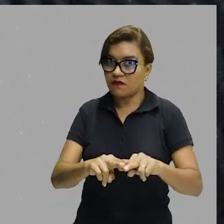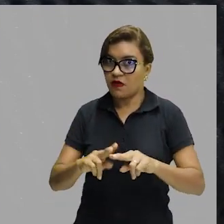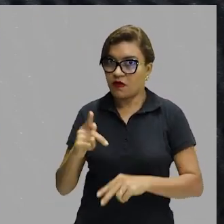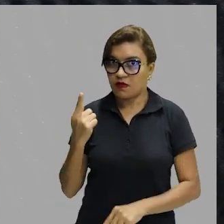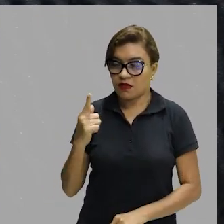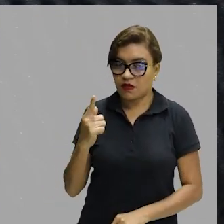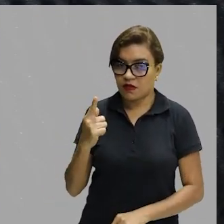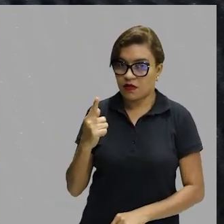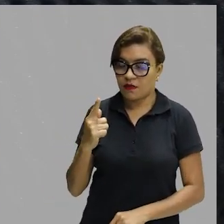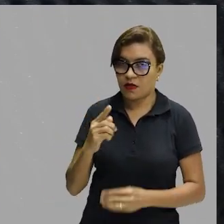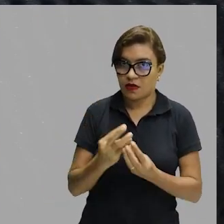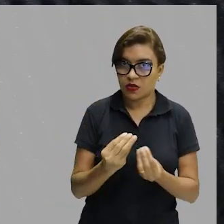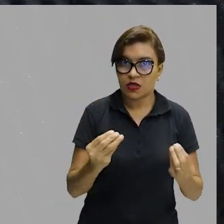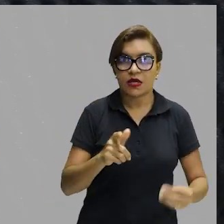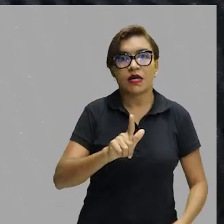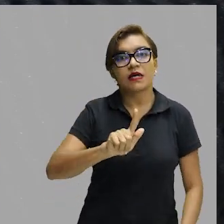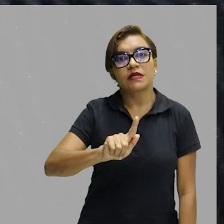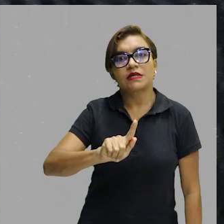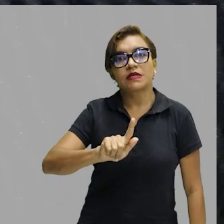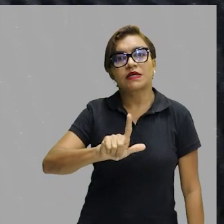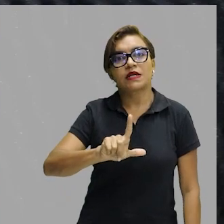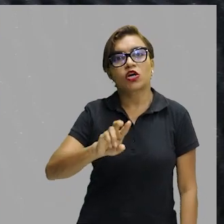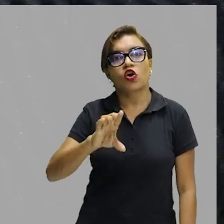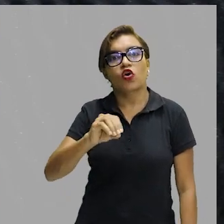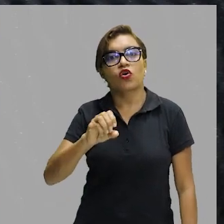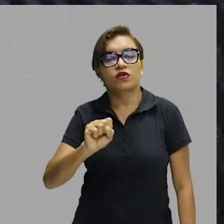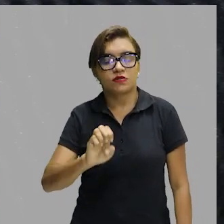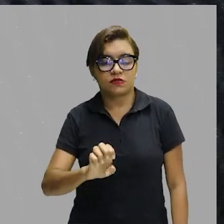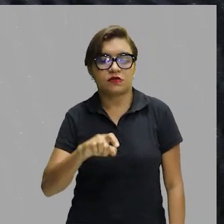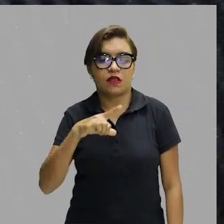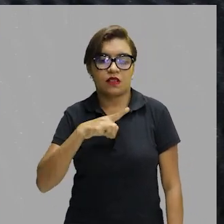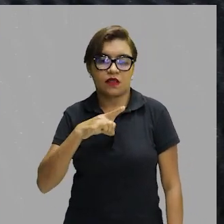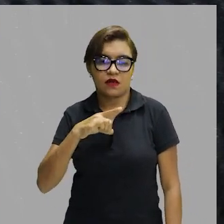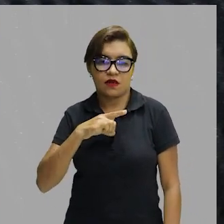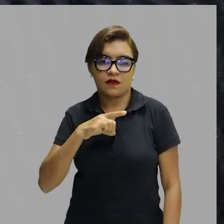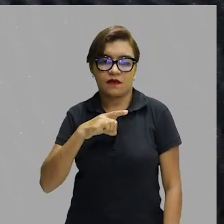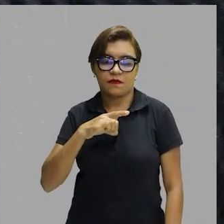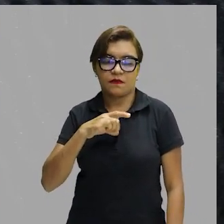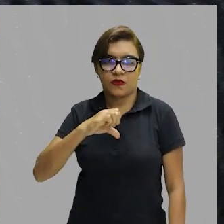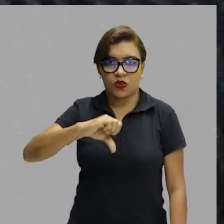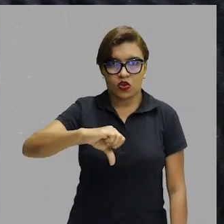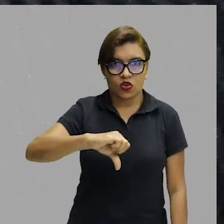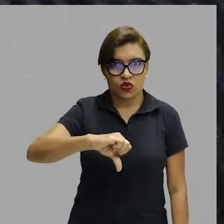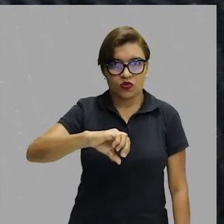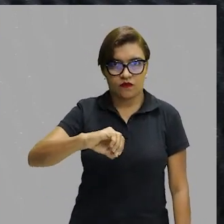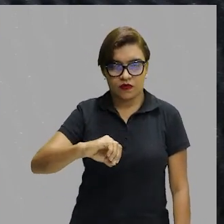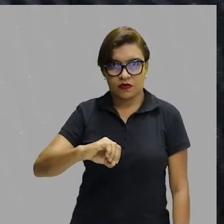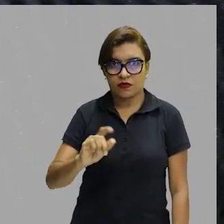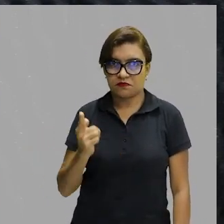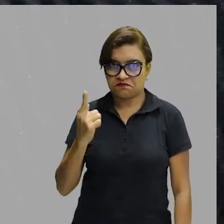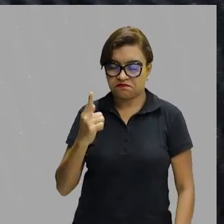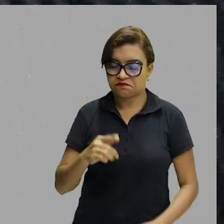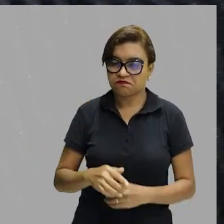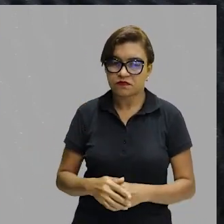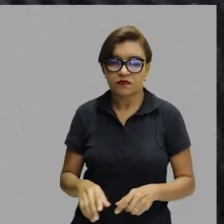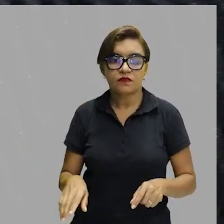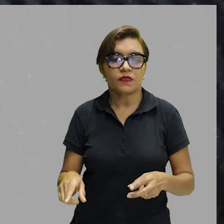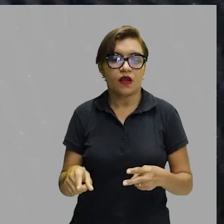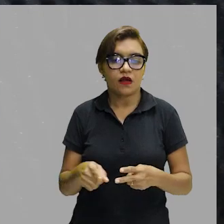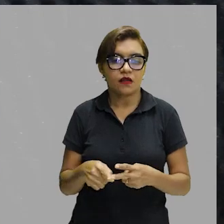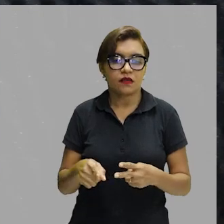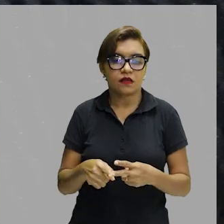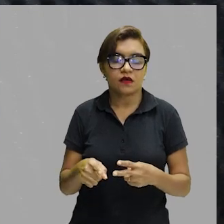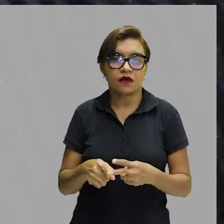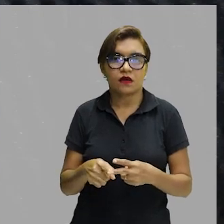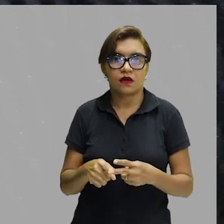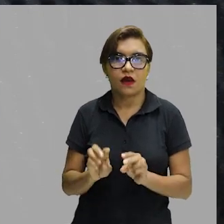o soluto é a glicose e a sua massa em gramas é 90 gramas, certo? Também eu tenho a massa da